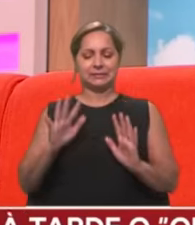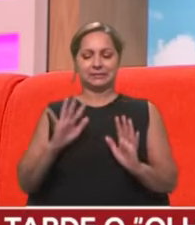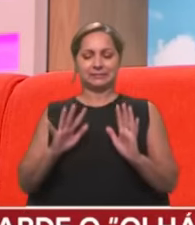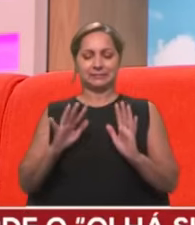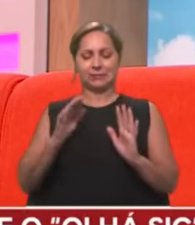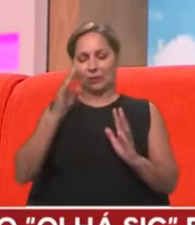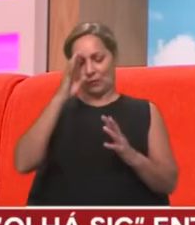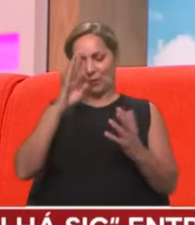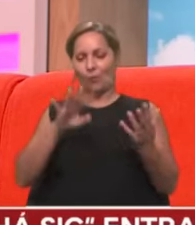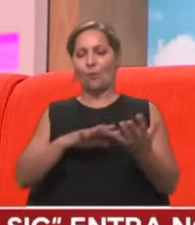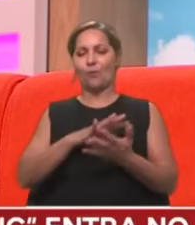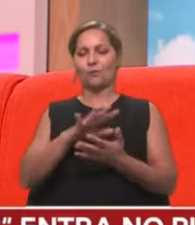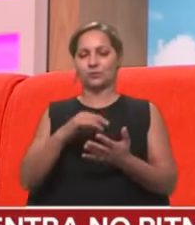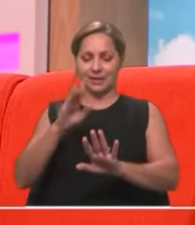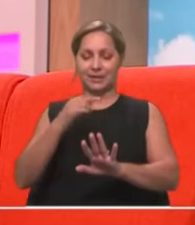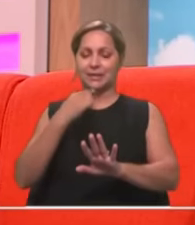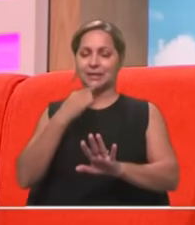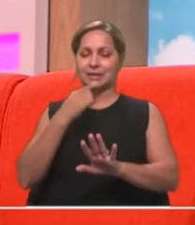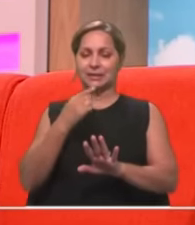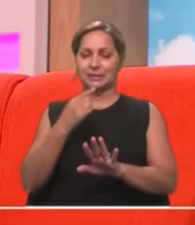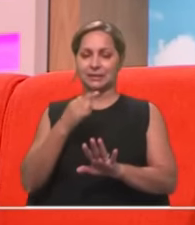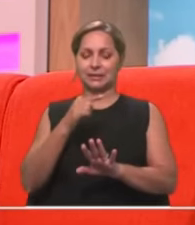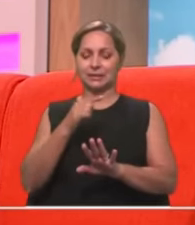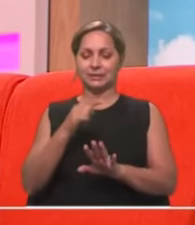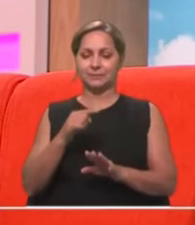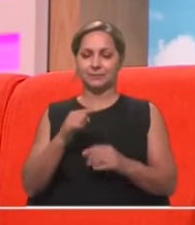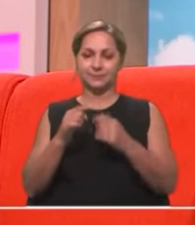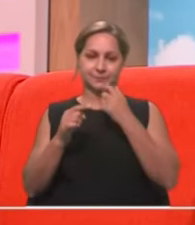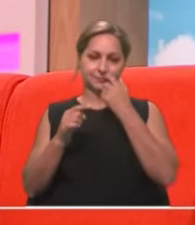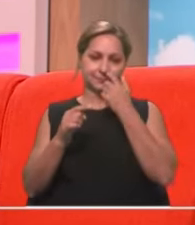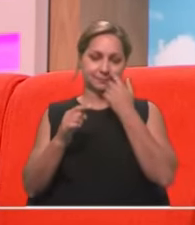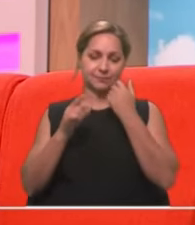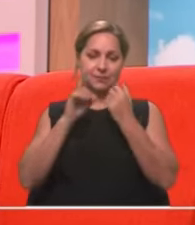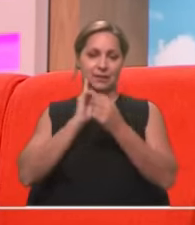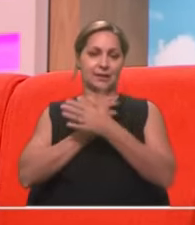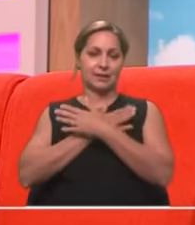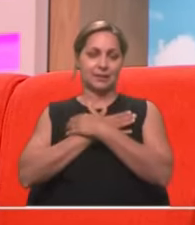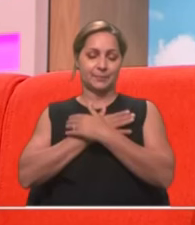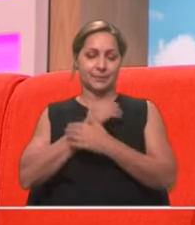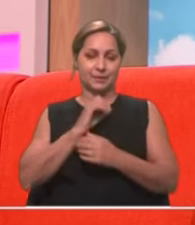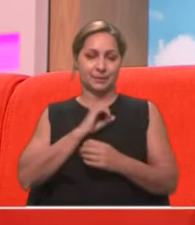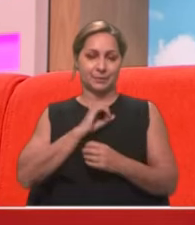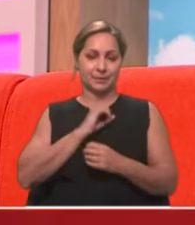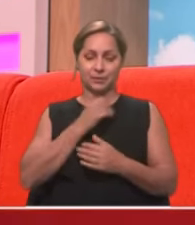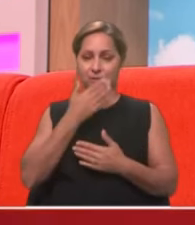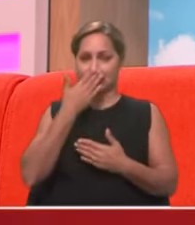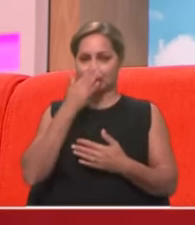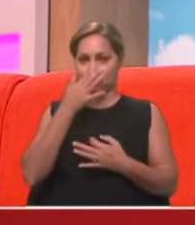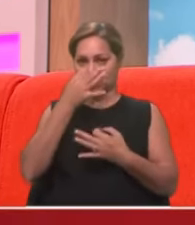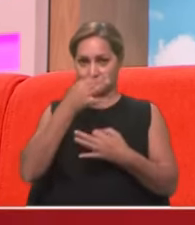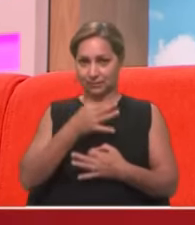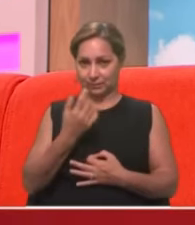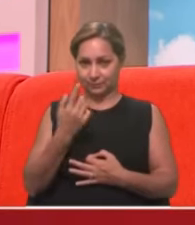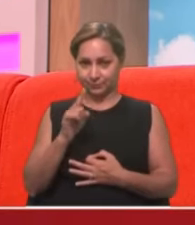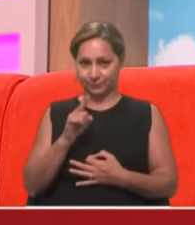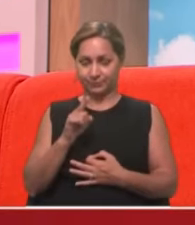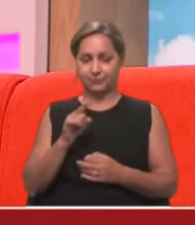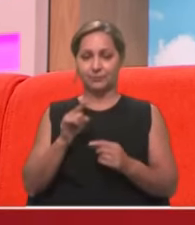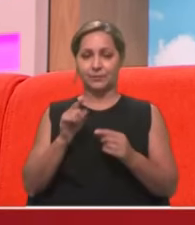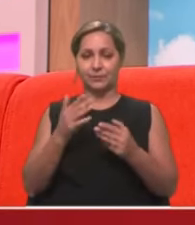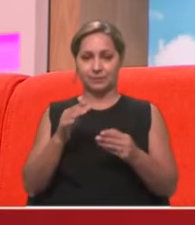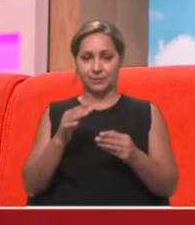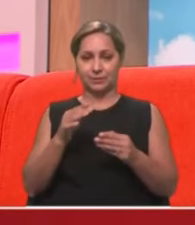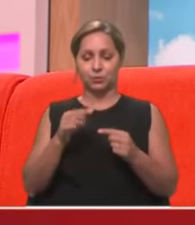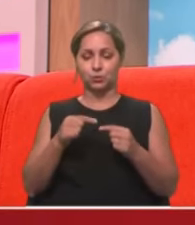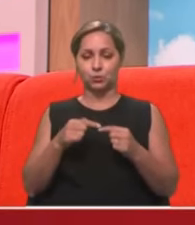confusão estava-me a sentir incomodada apesar de tudo das minhas amigas não não terem tido a postura mais correta tiveram um bom senso